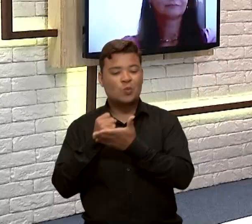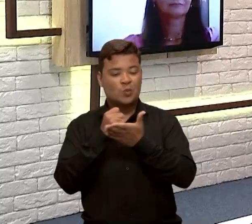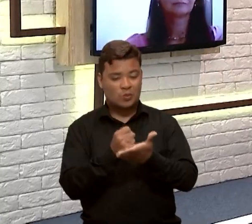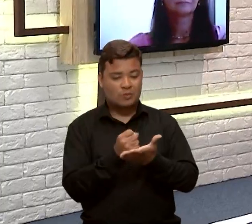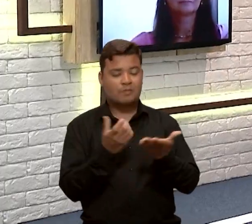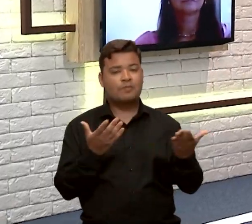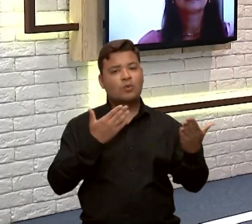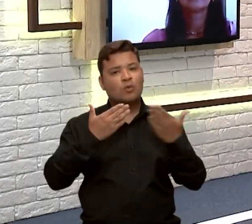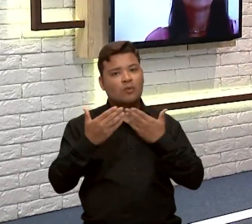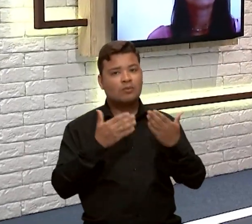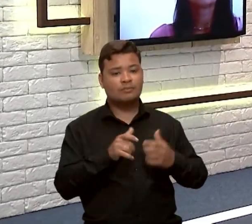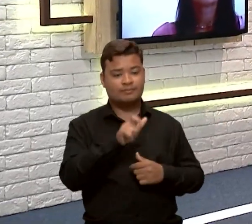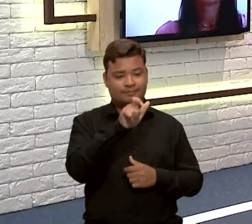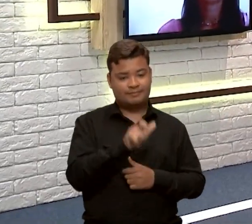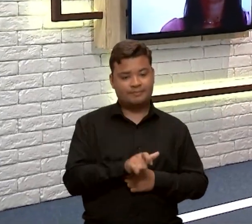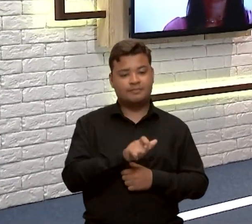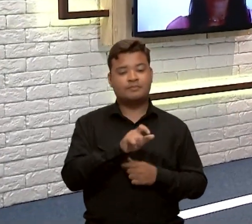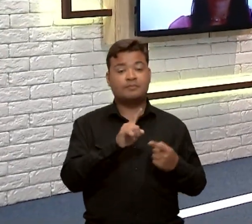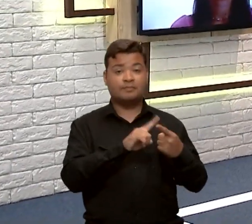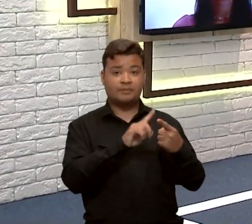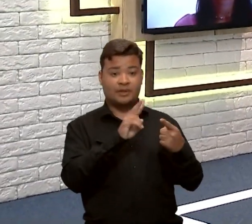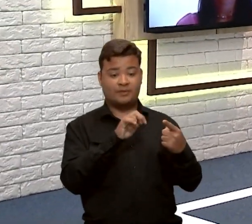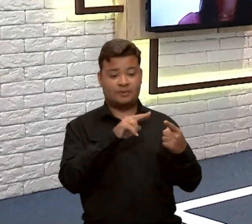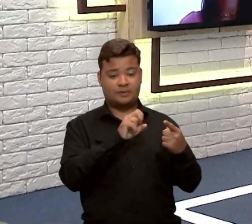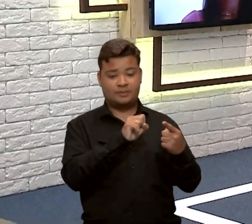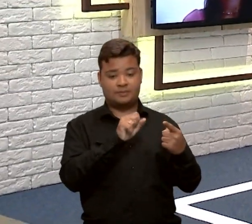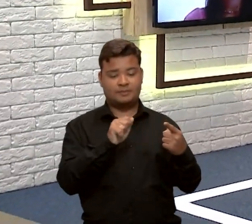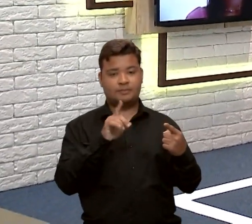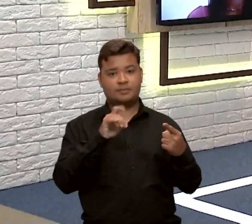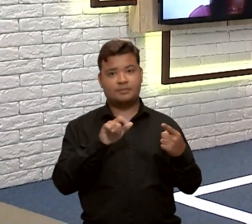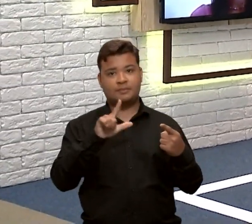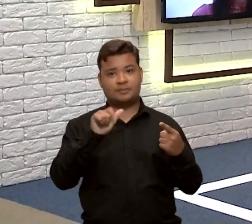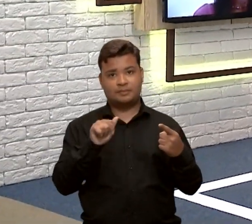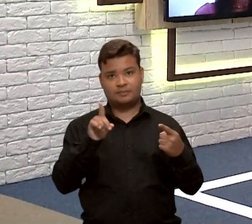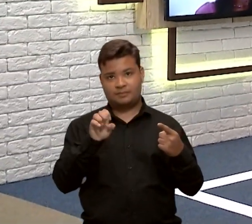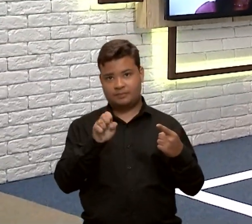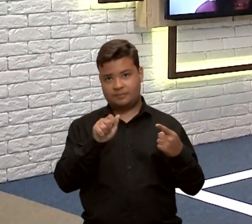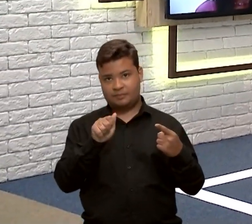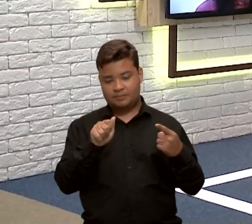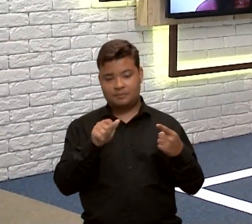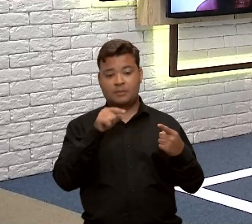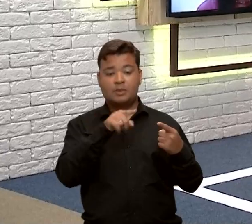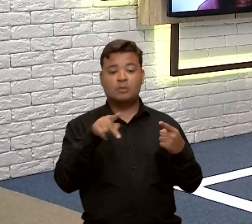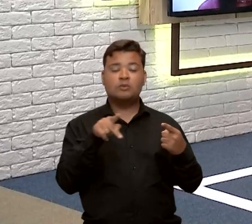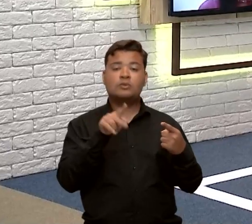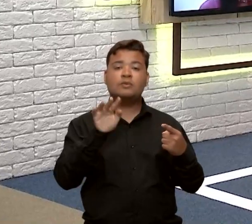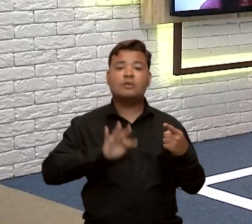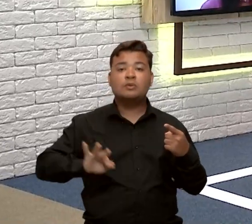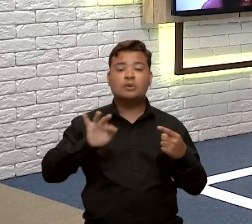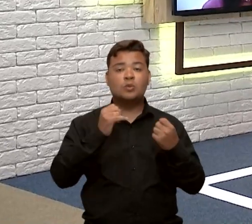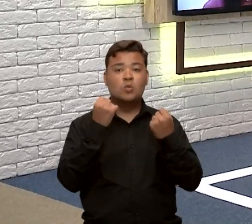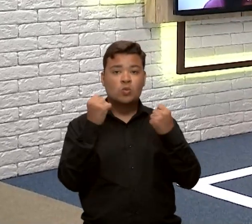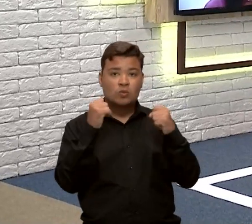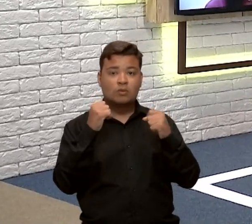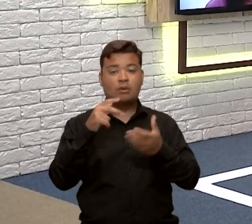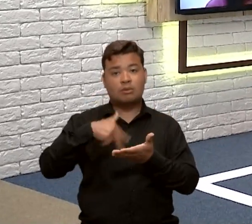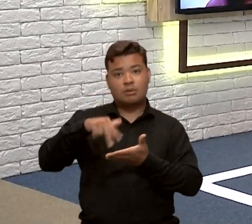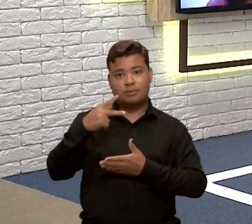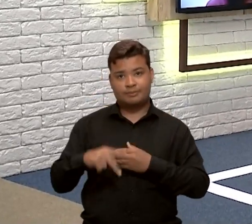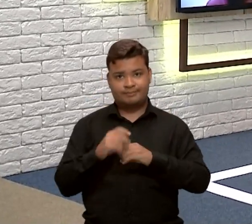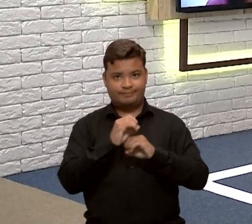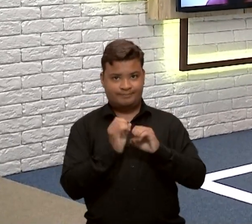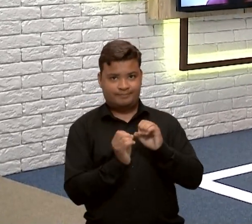Vanessa Dalladea, que é professora da Faculdade de Educação Física e Dança da UFG. Ela se descreve como uma mulher